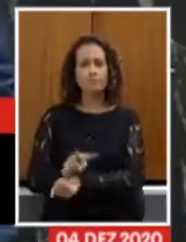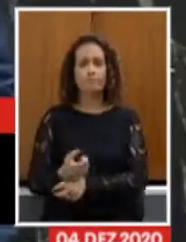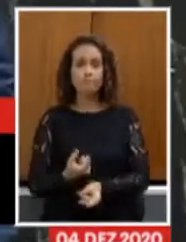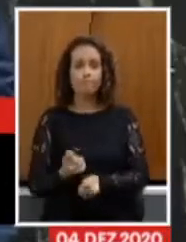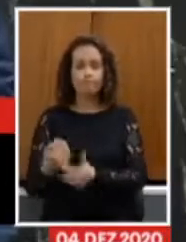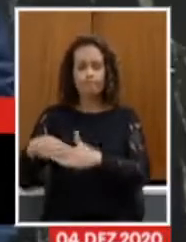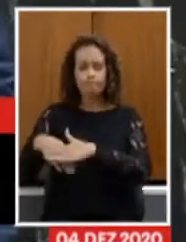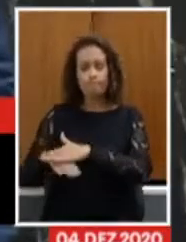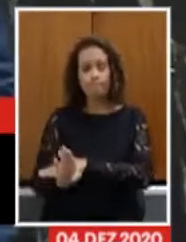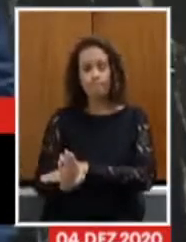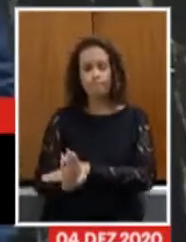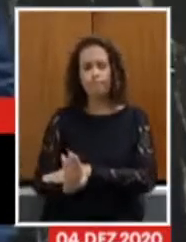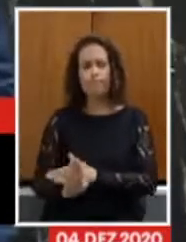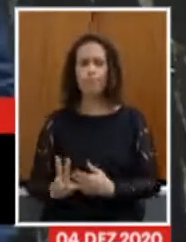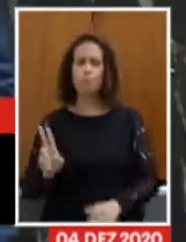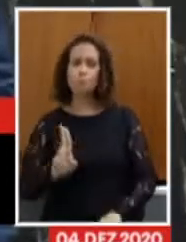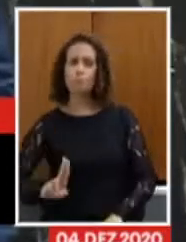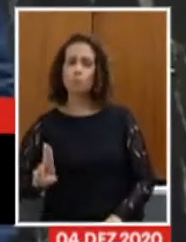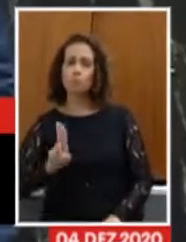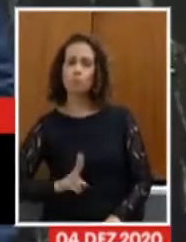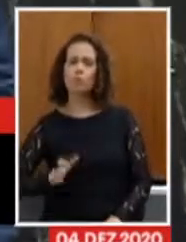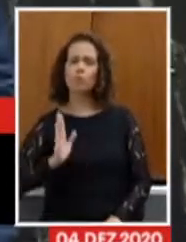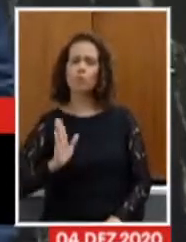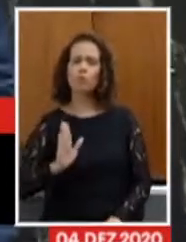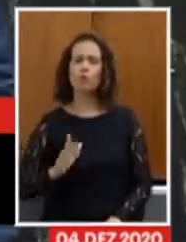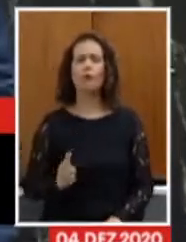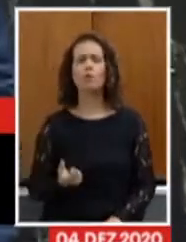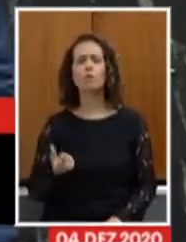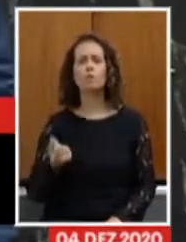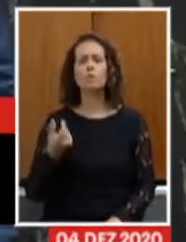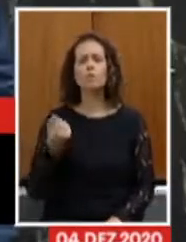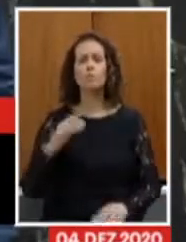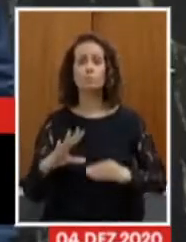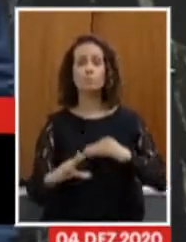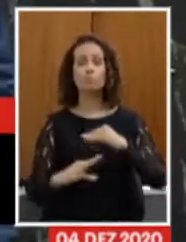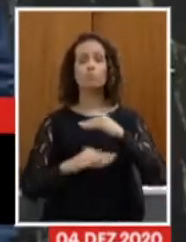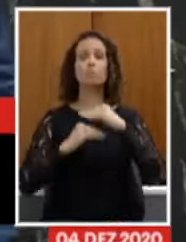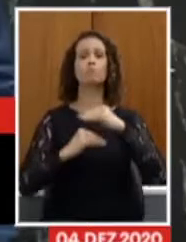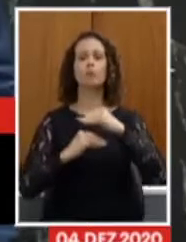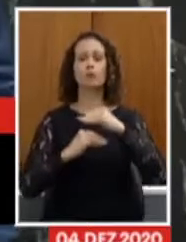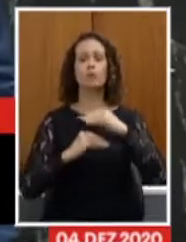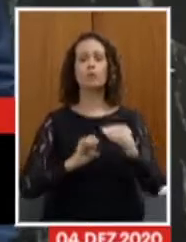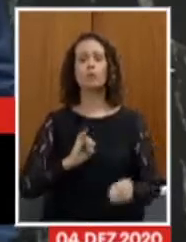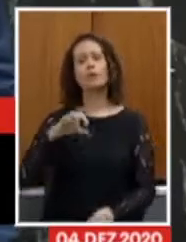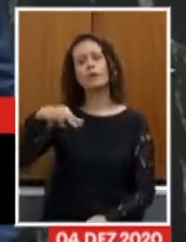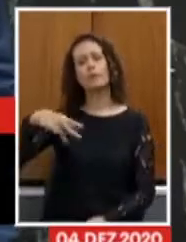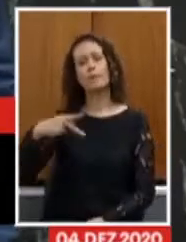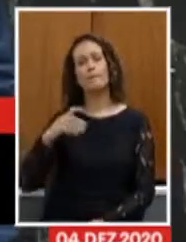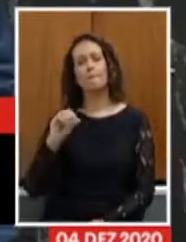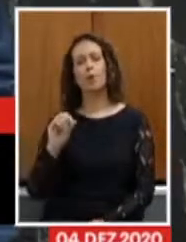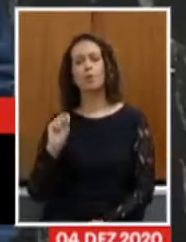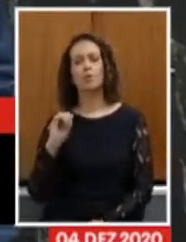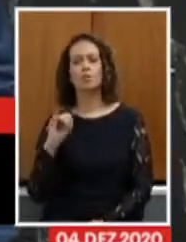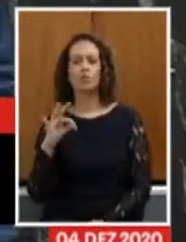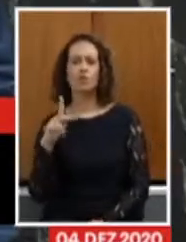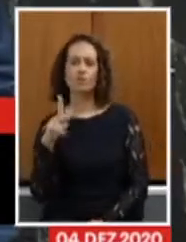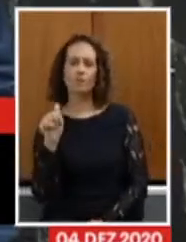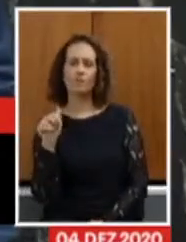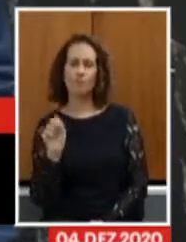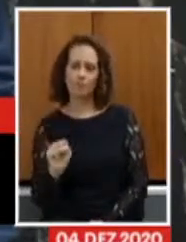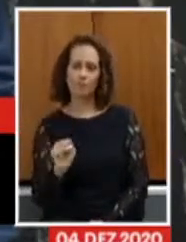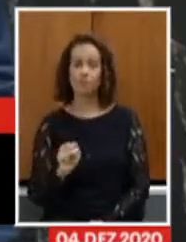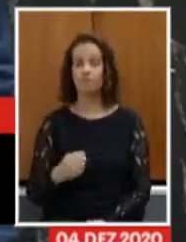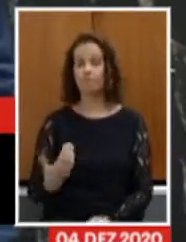utilizada para deduzir os valores das emendas impositivas e deve ficar com